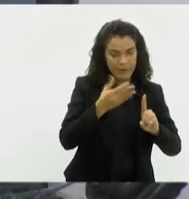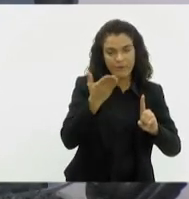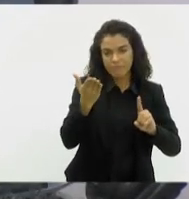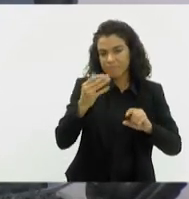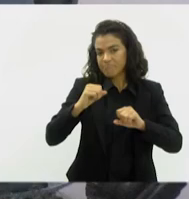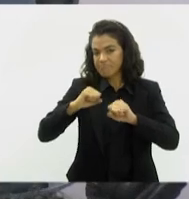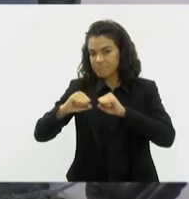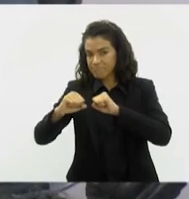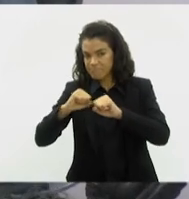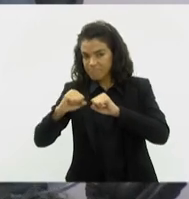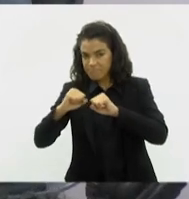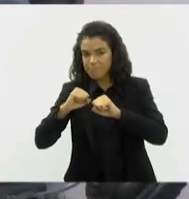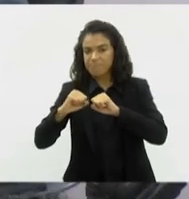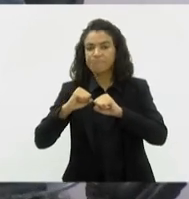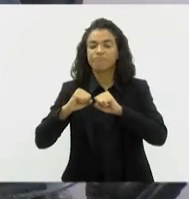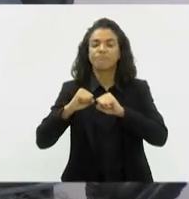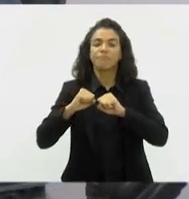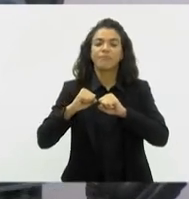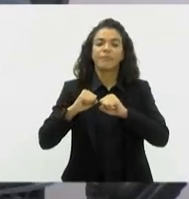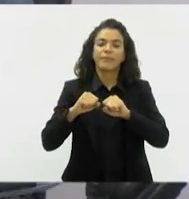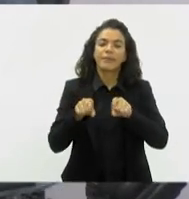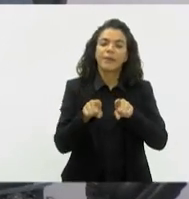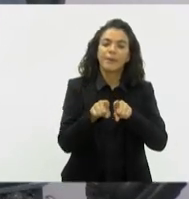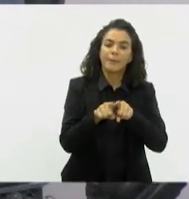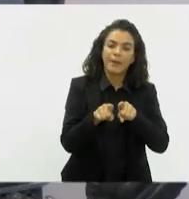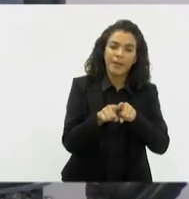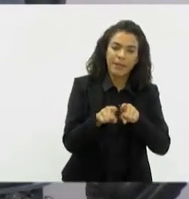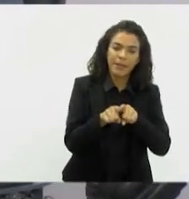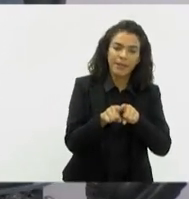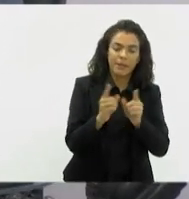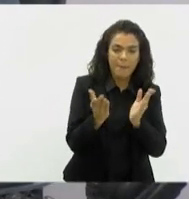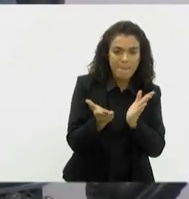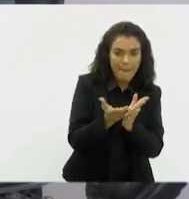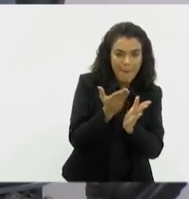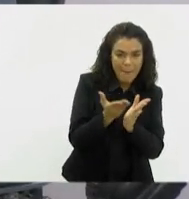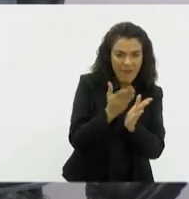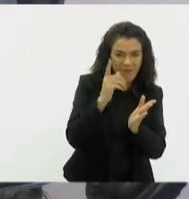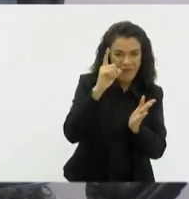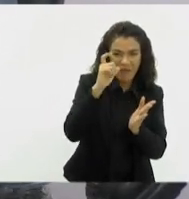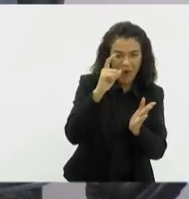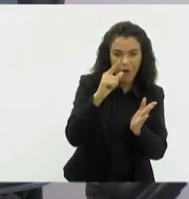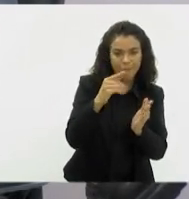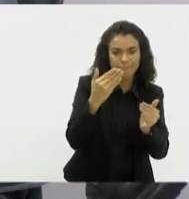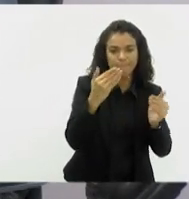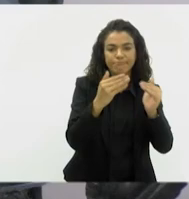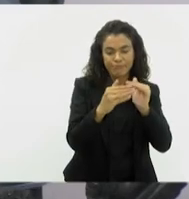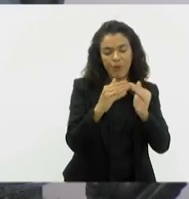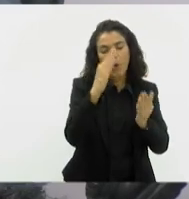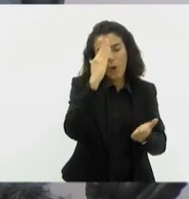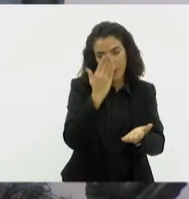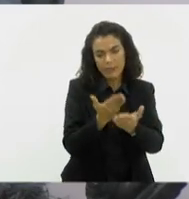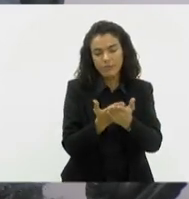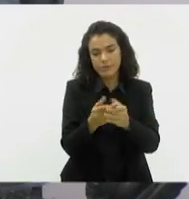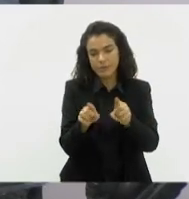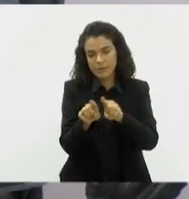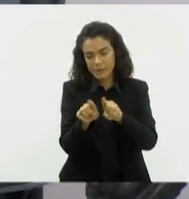militante da questão do reconhecimento, meramente por catálogo, por fotografia, acredito na versão.